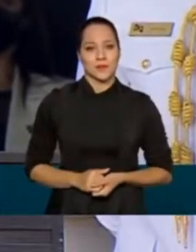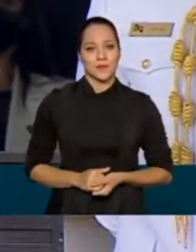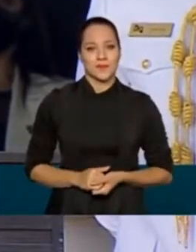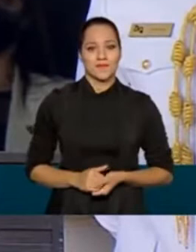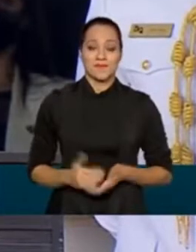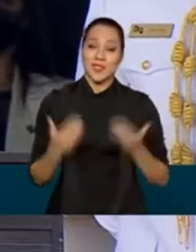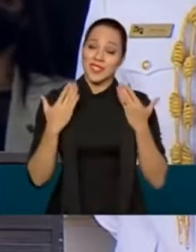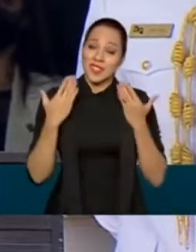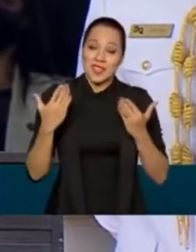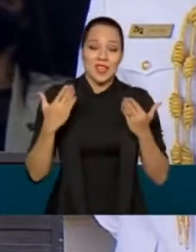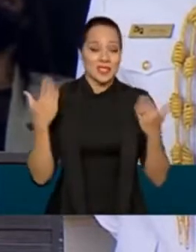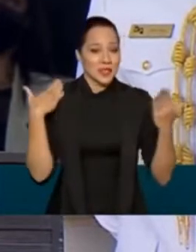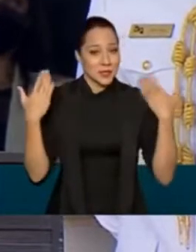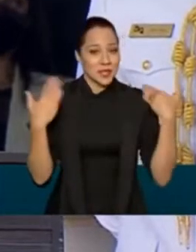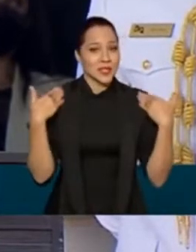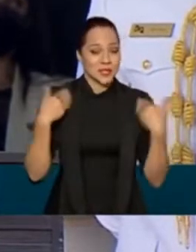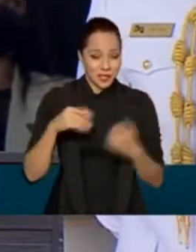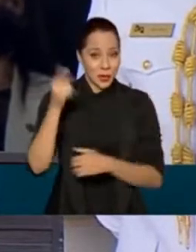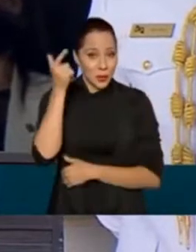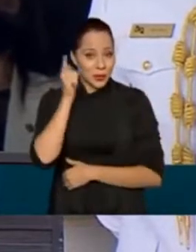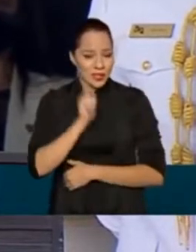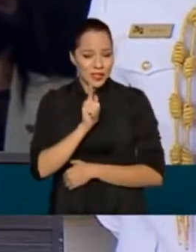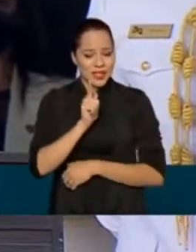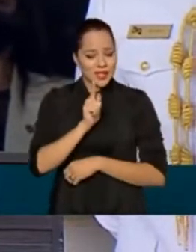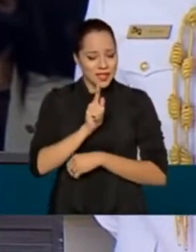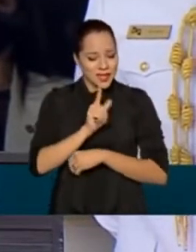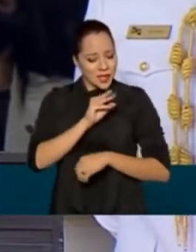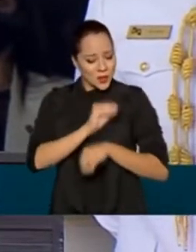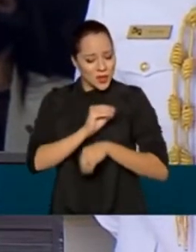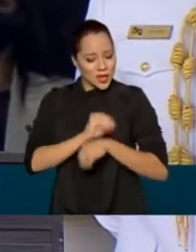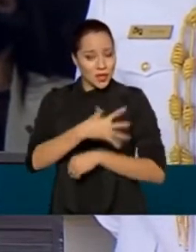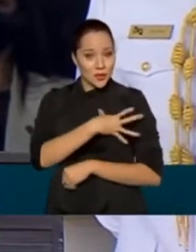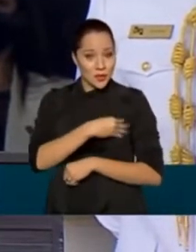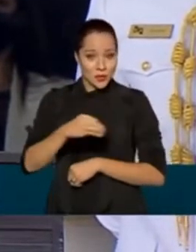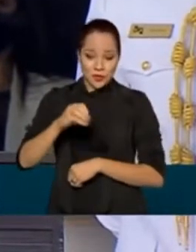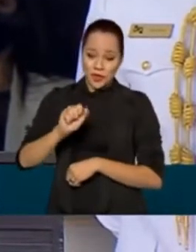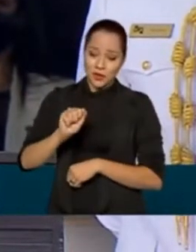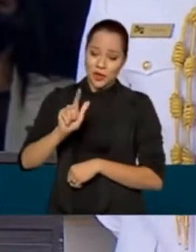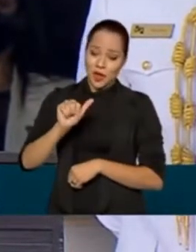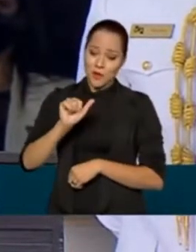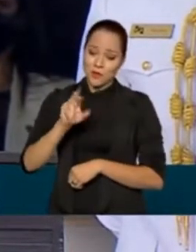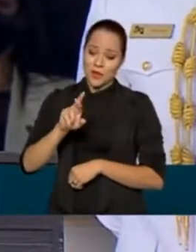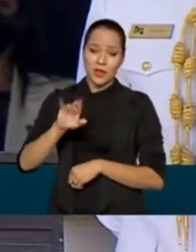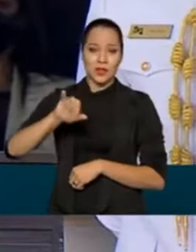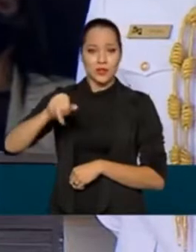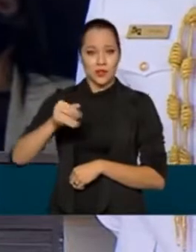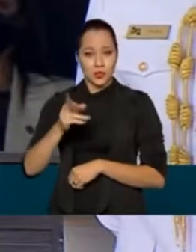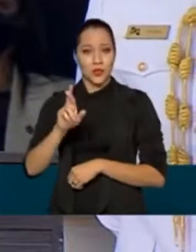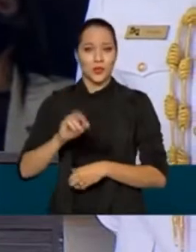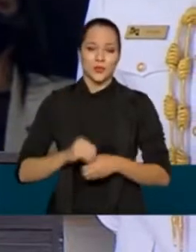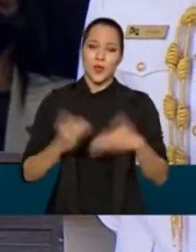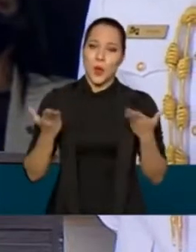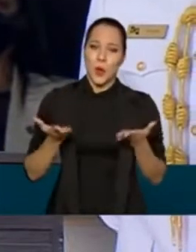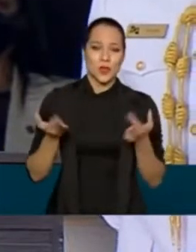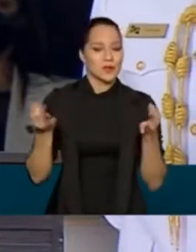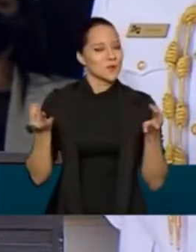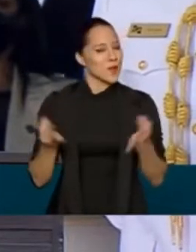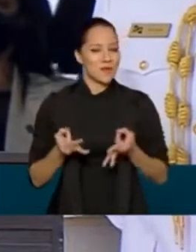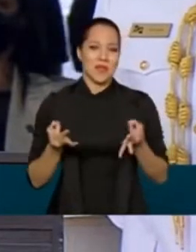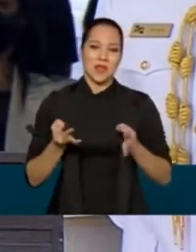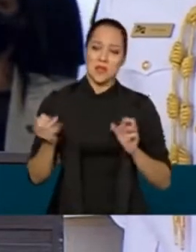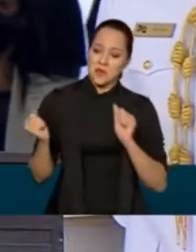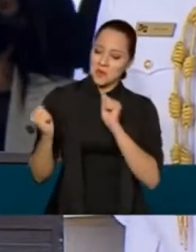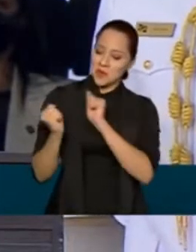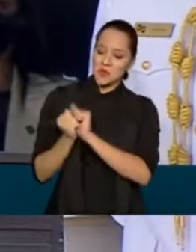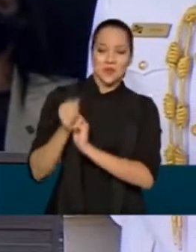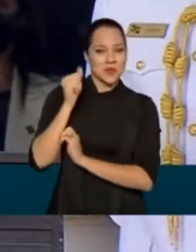Graças à Marinha, pude dignamente criar meu filho Almir Garnier Santos Júnior. Hoje perfeito, pois juntamente com